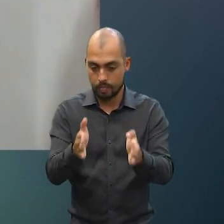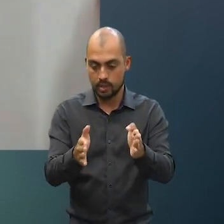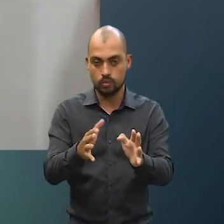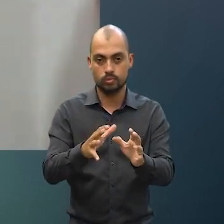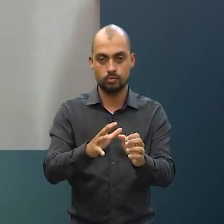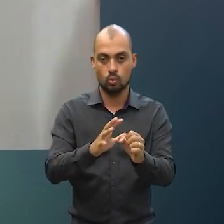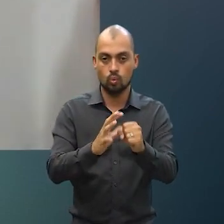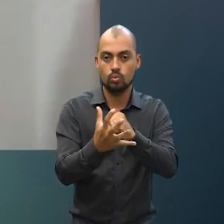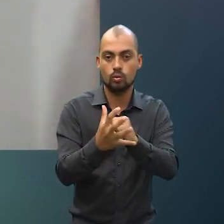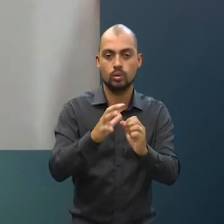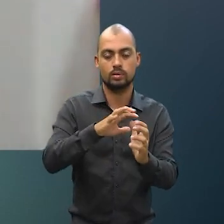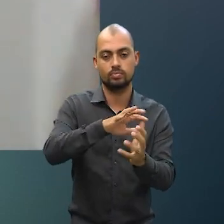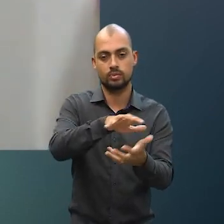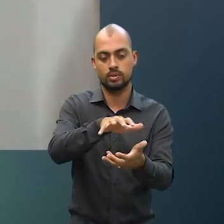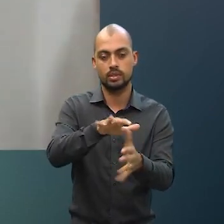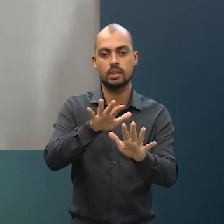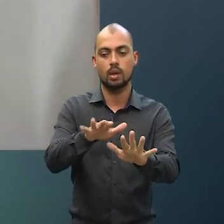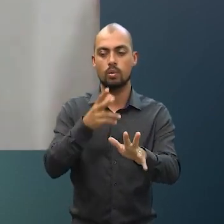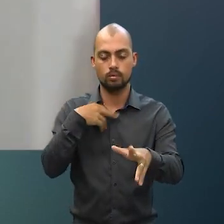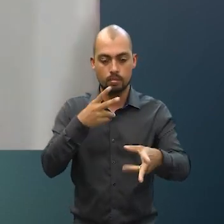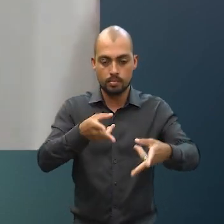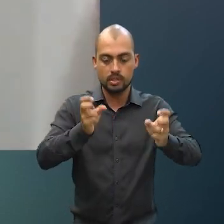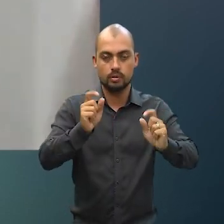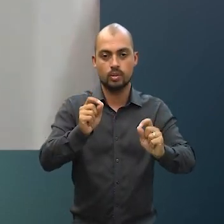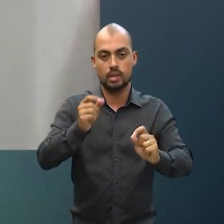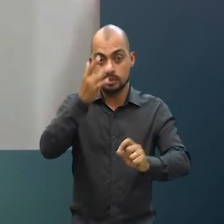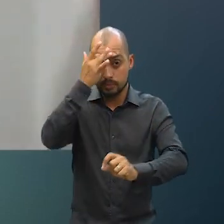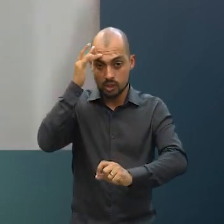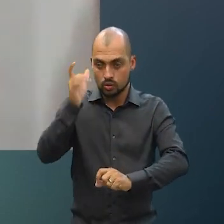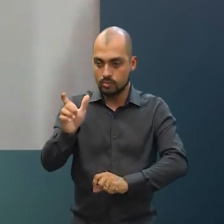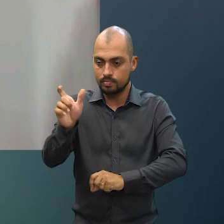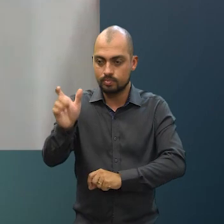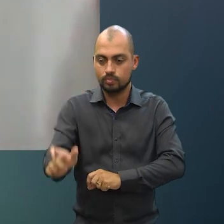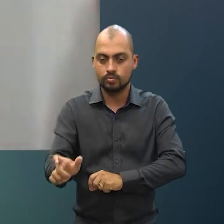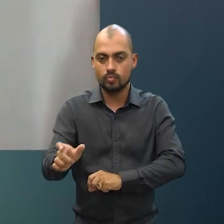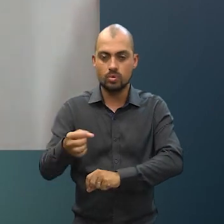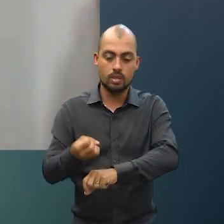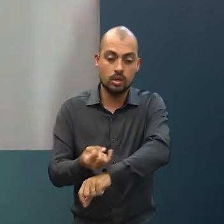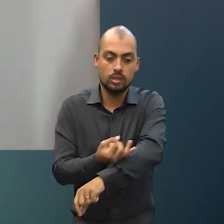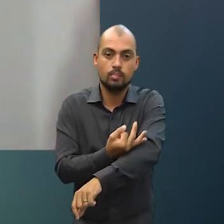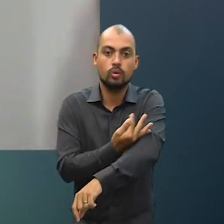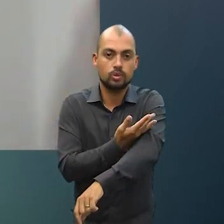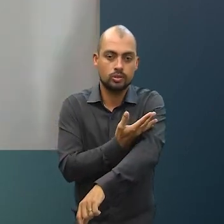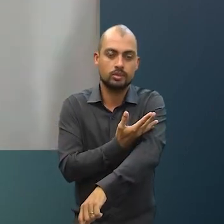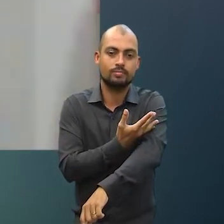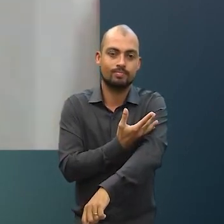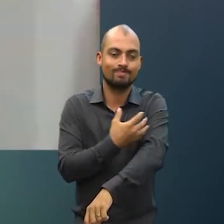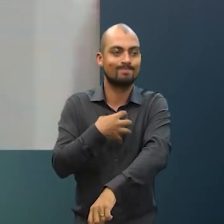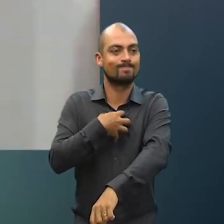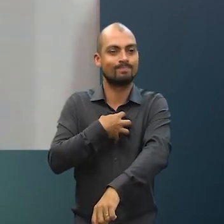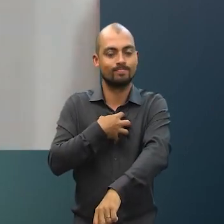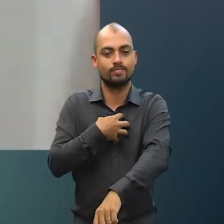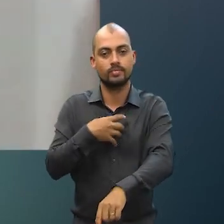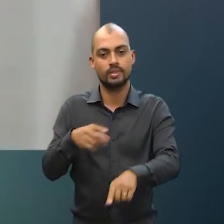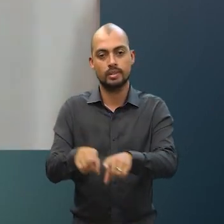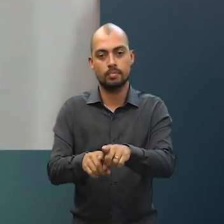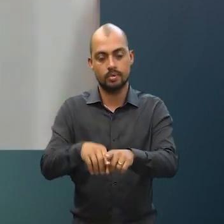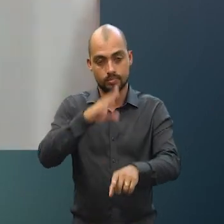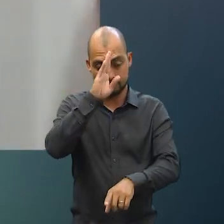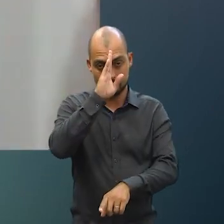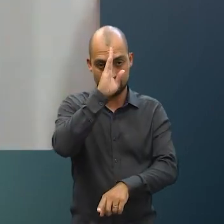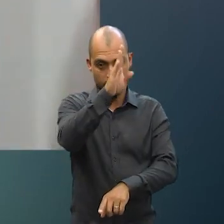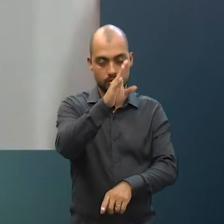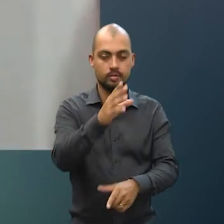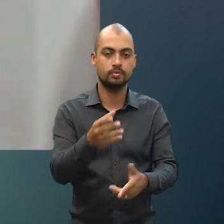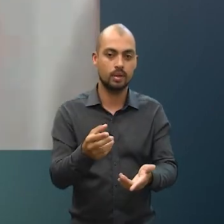que a gente percebeu? O consumidor mais sensível com o comércio local e dando prioridade para isso.